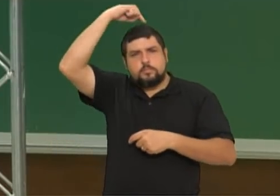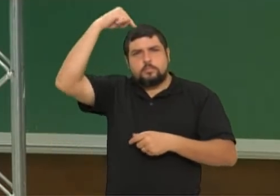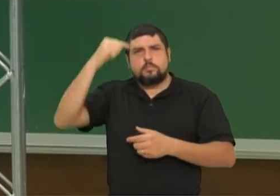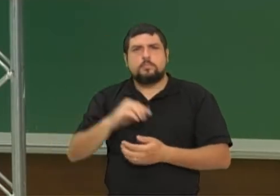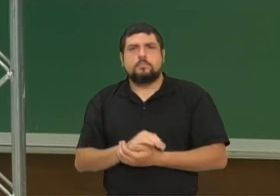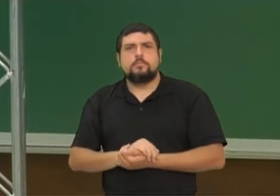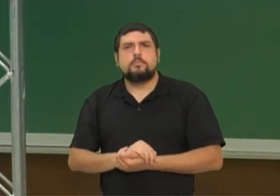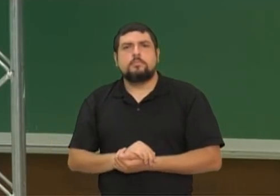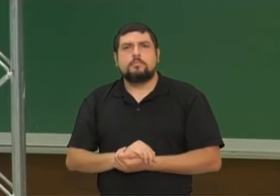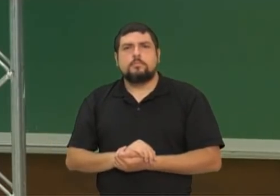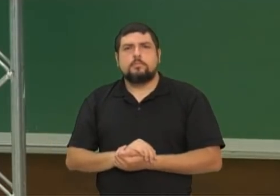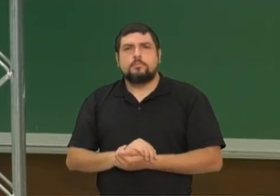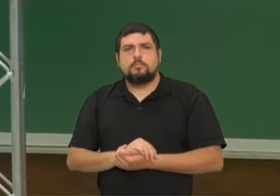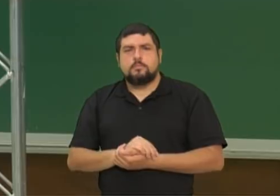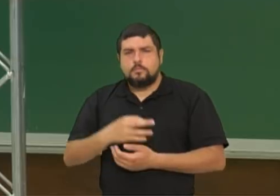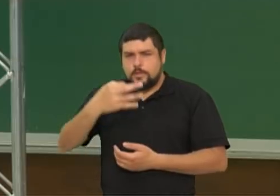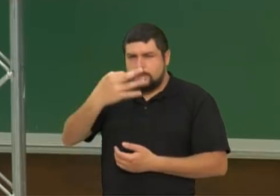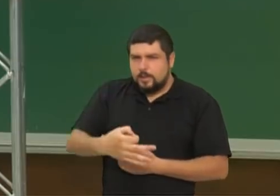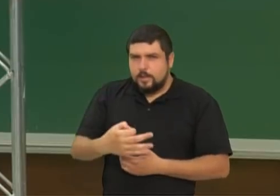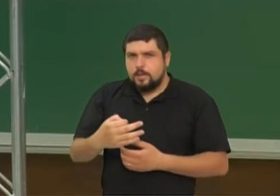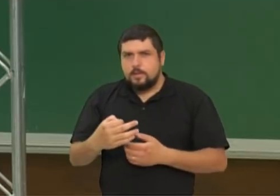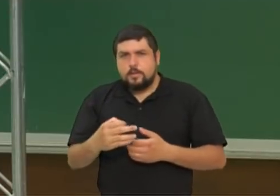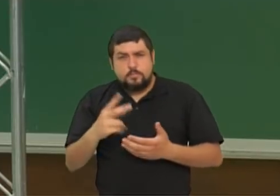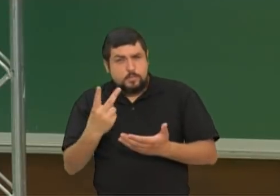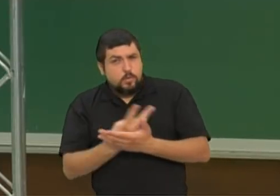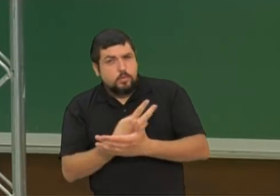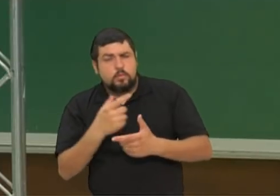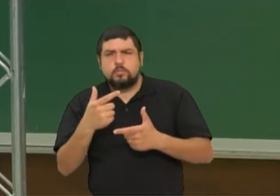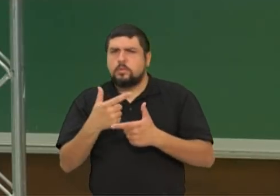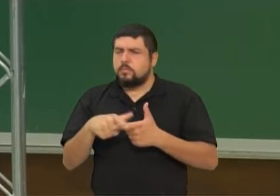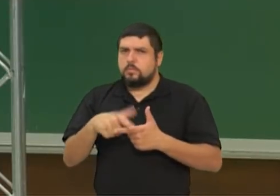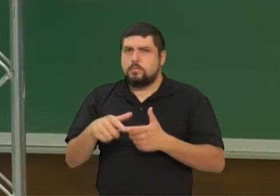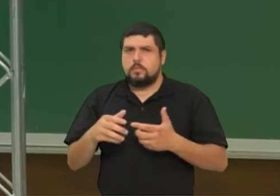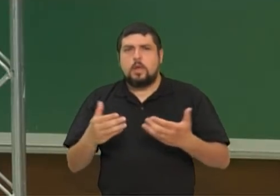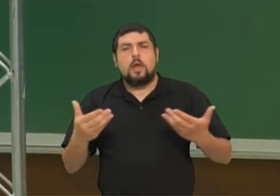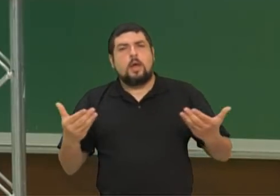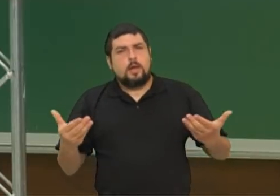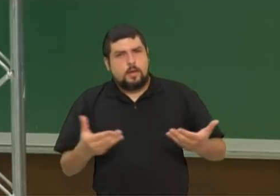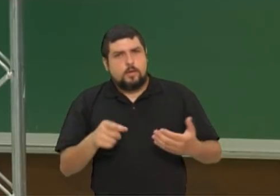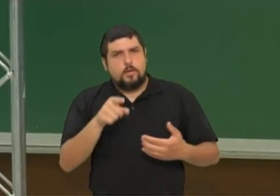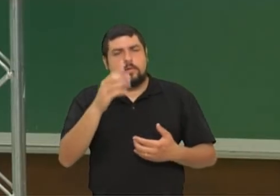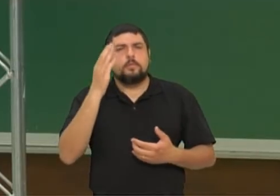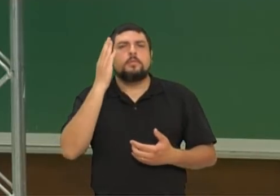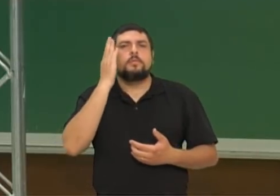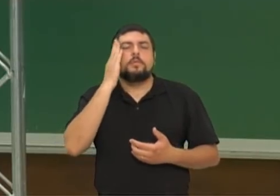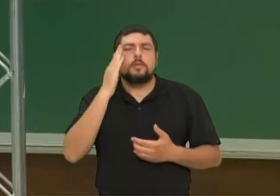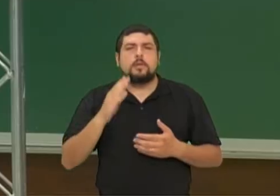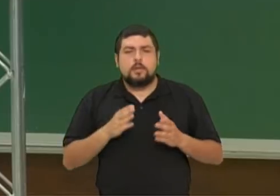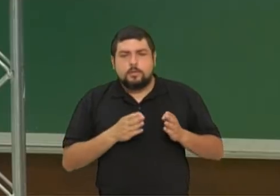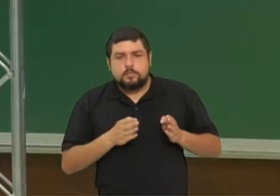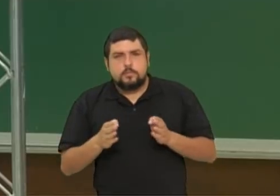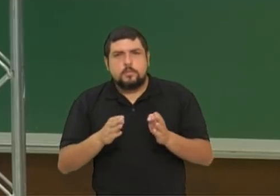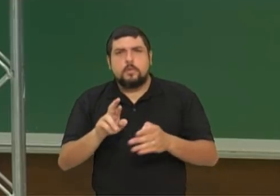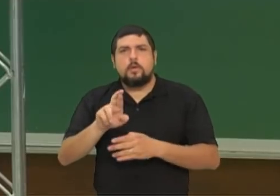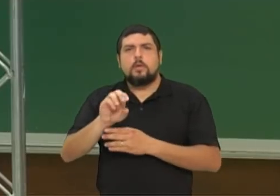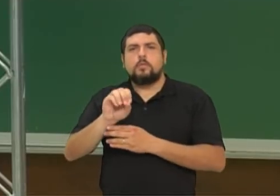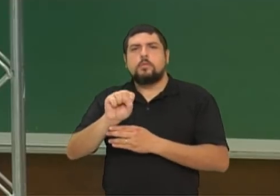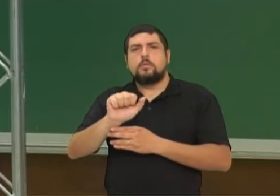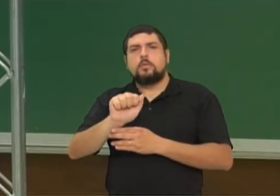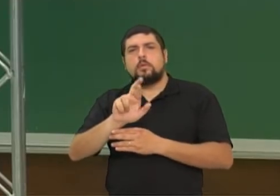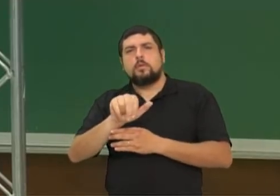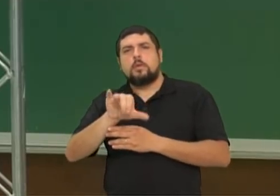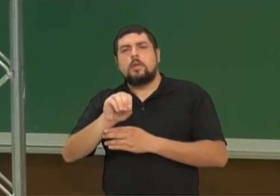acertou? Não tem problema se você errou. O importante é que agora você sabe, então, que a Rota do Rosário é formado